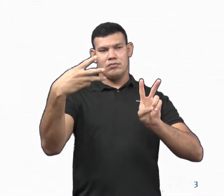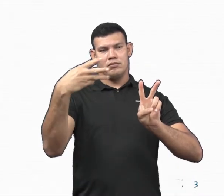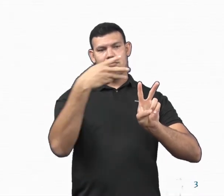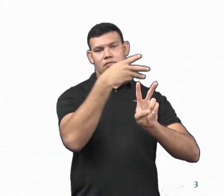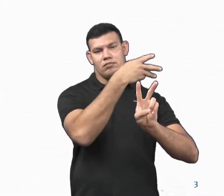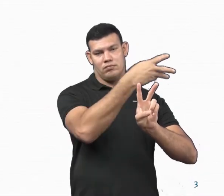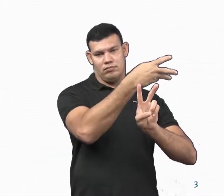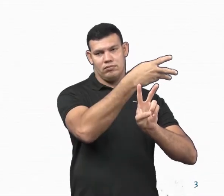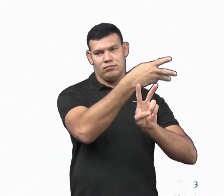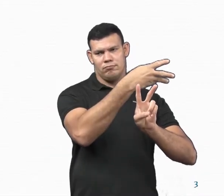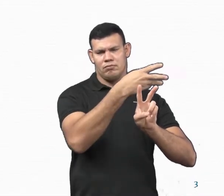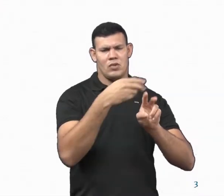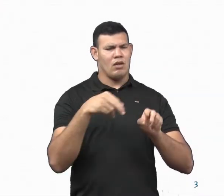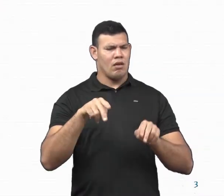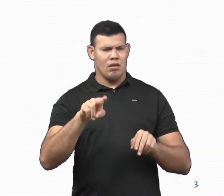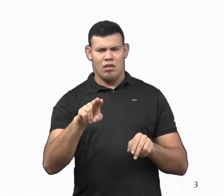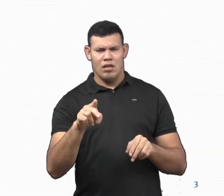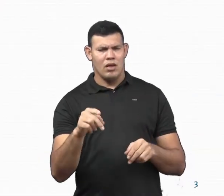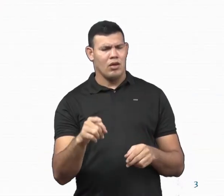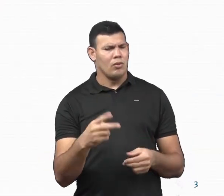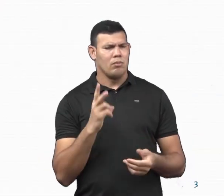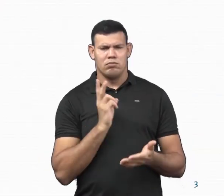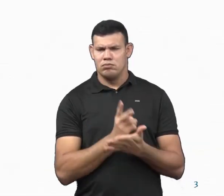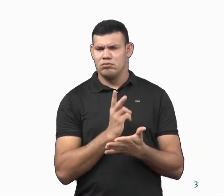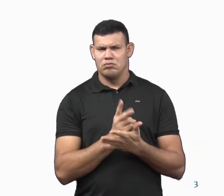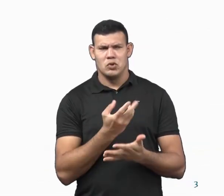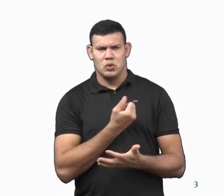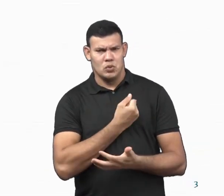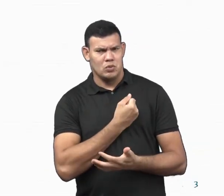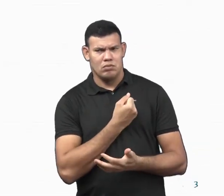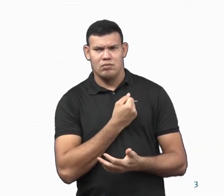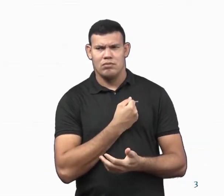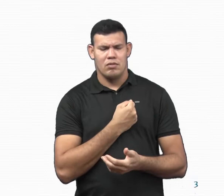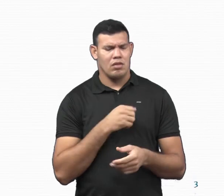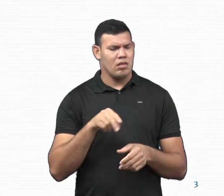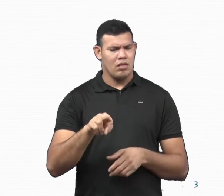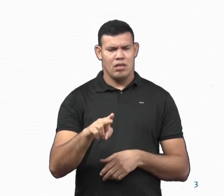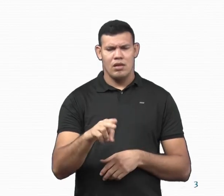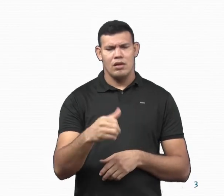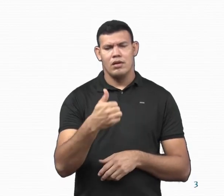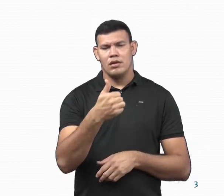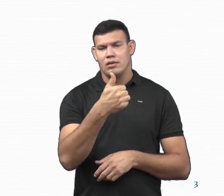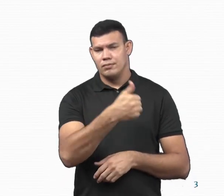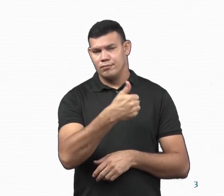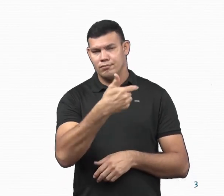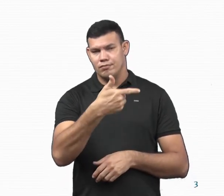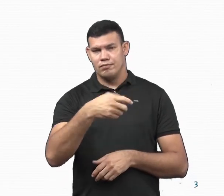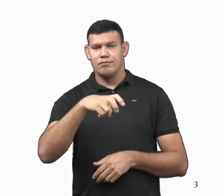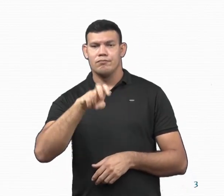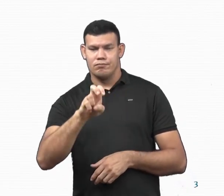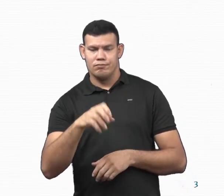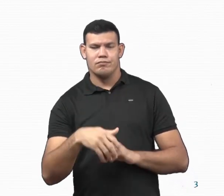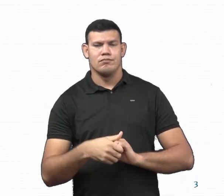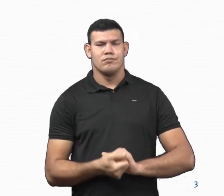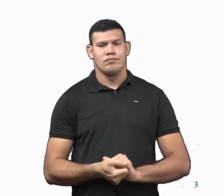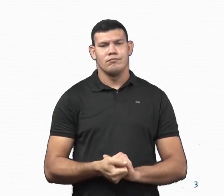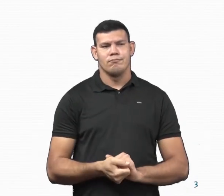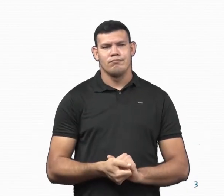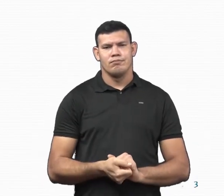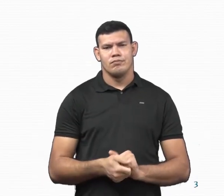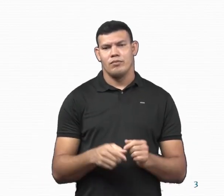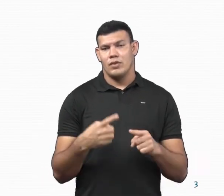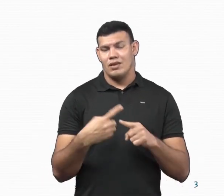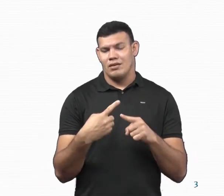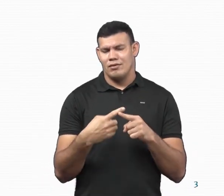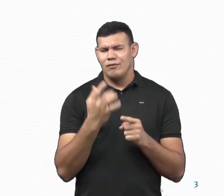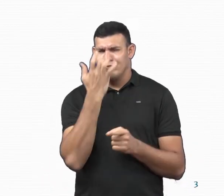3. É o mesmo número, isso aí vai dar 125. Mas a gente fez assim para conseguir resolver, é um